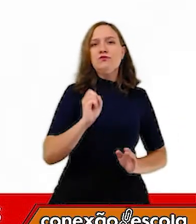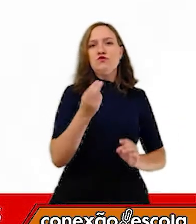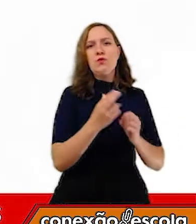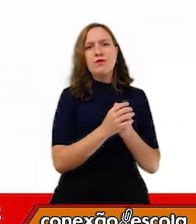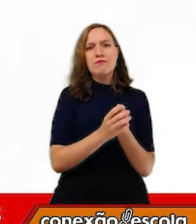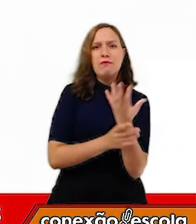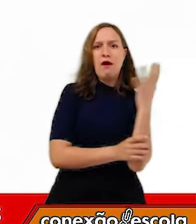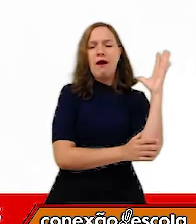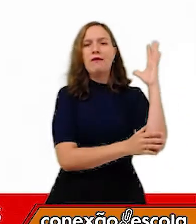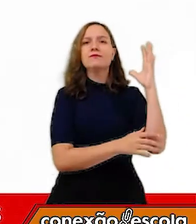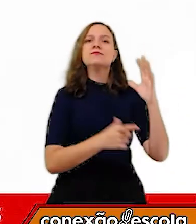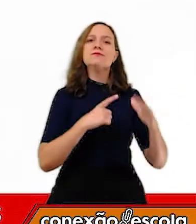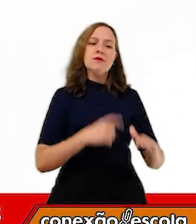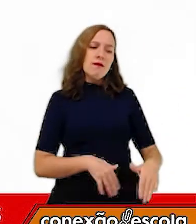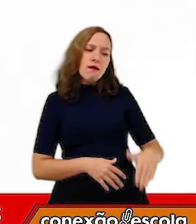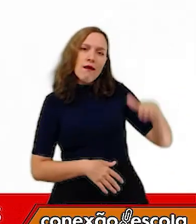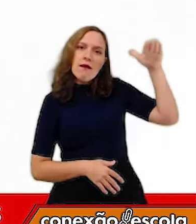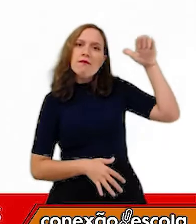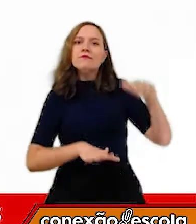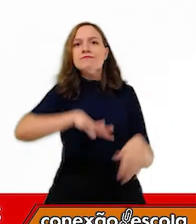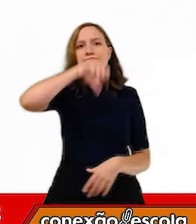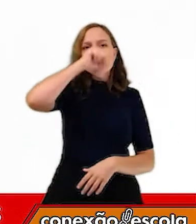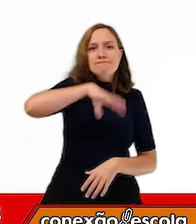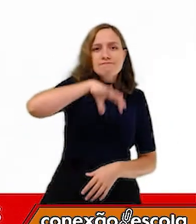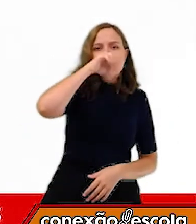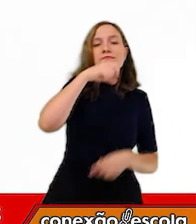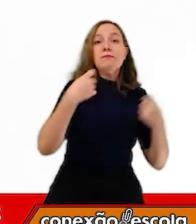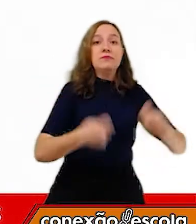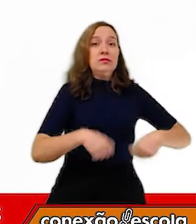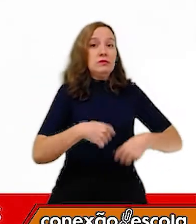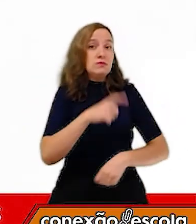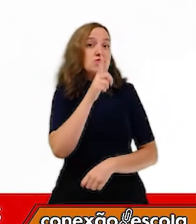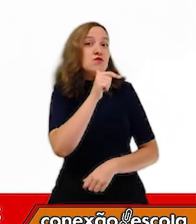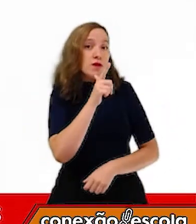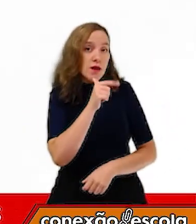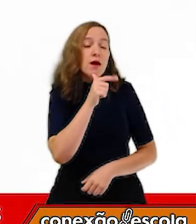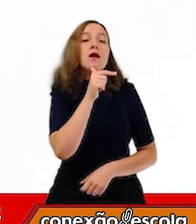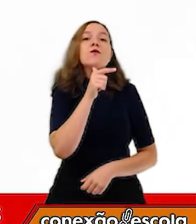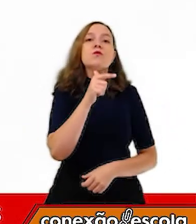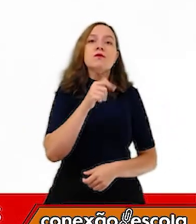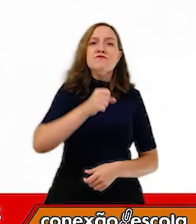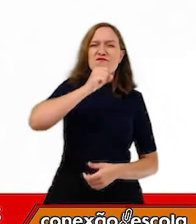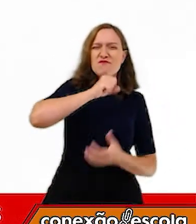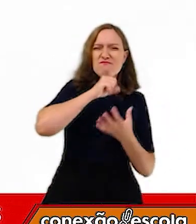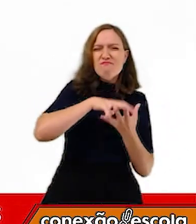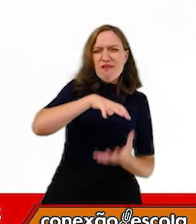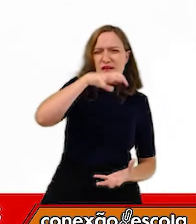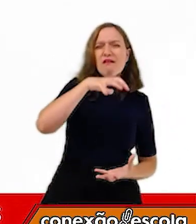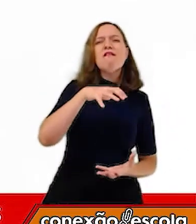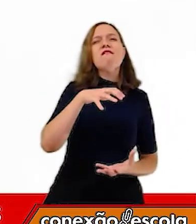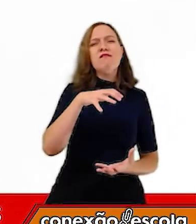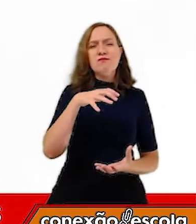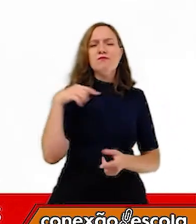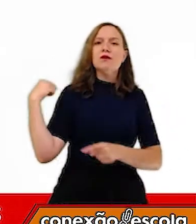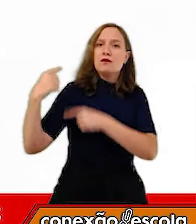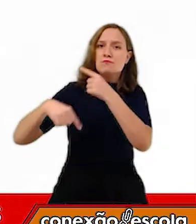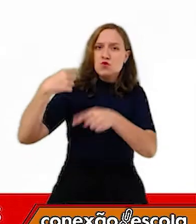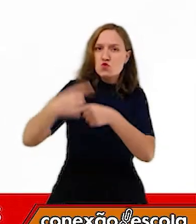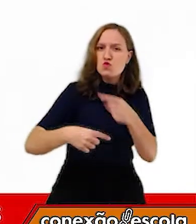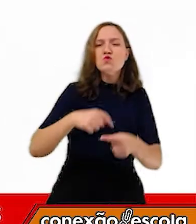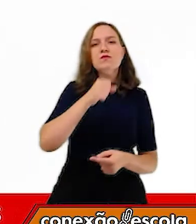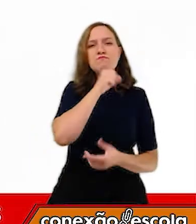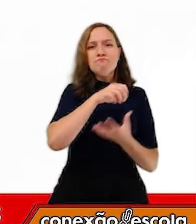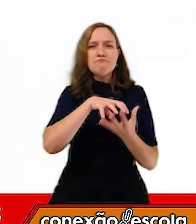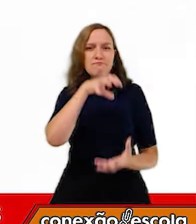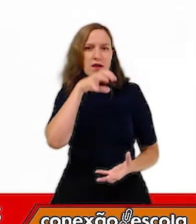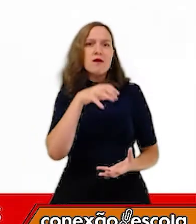ingerem água, se alimentam, se reproduzem, envelhecem e morrem. Também tá certo responder assim, tá